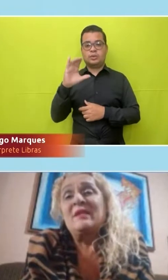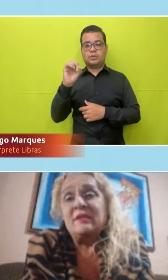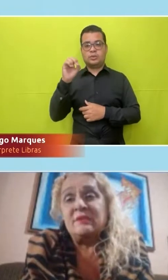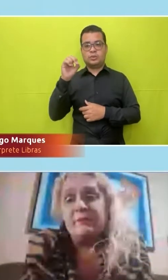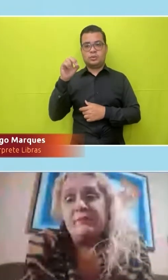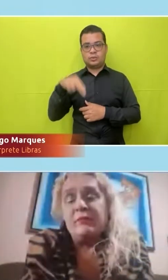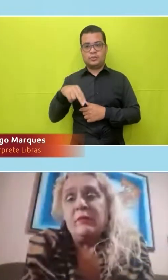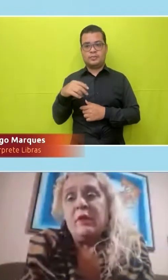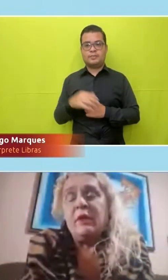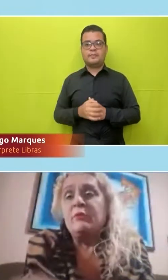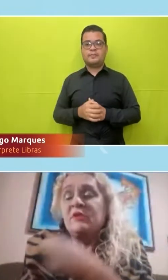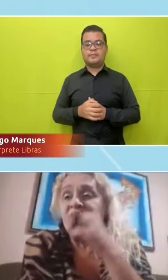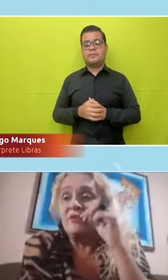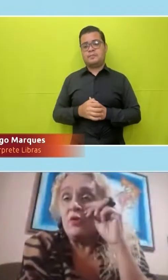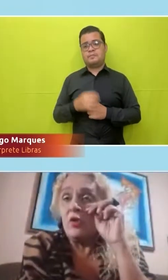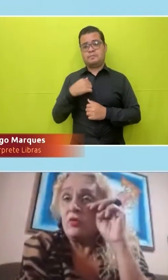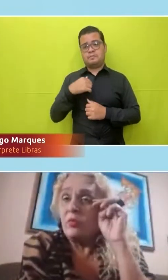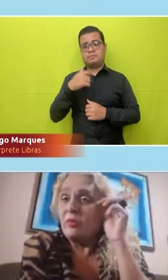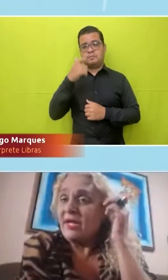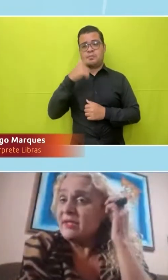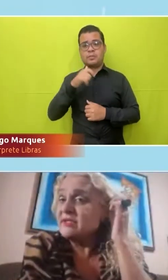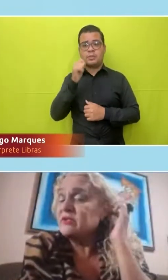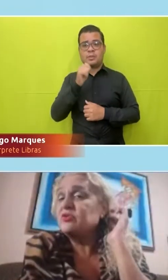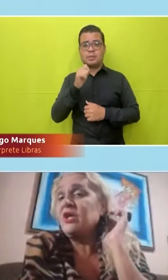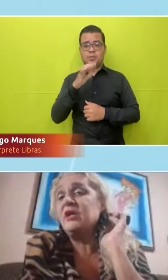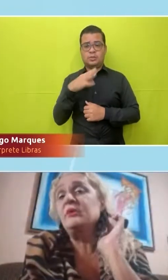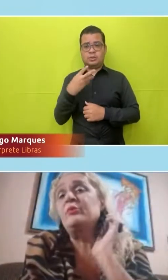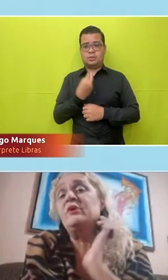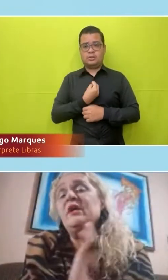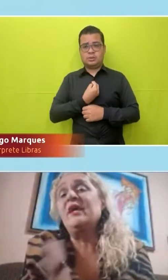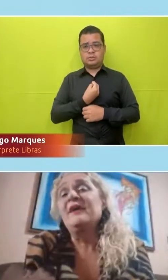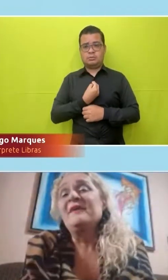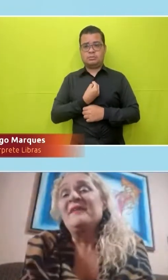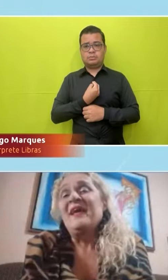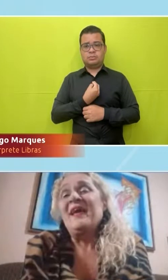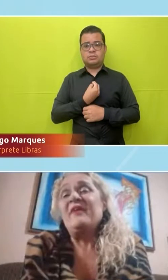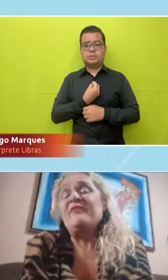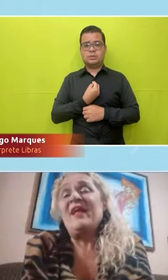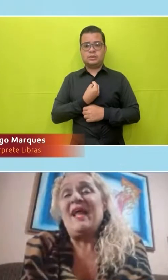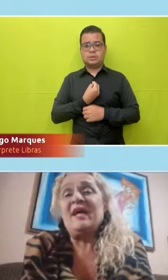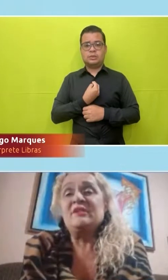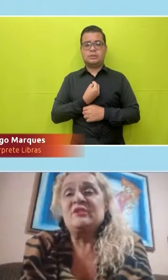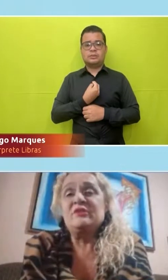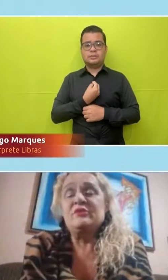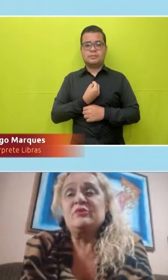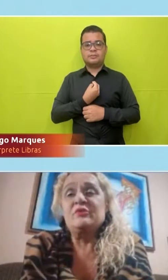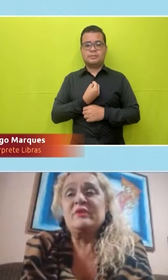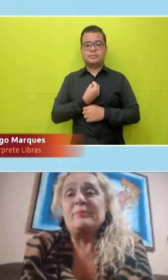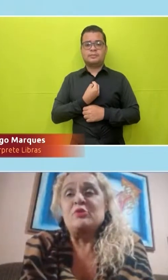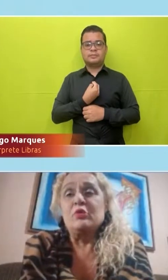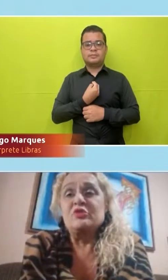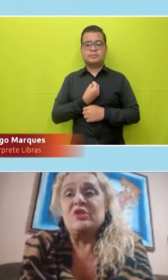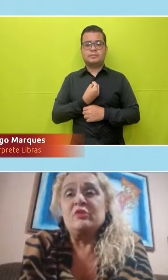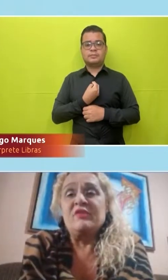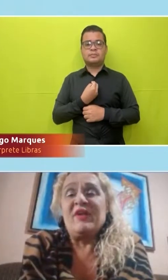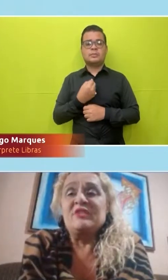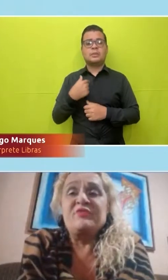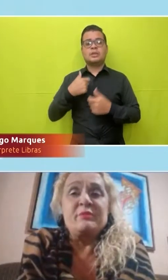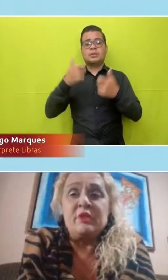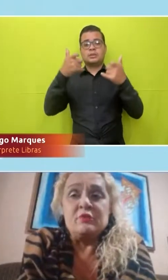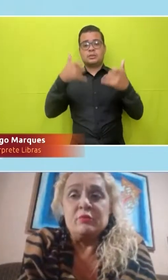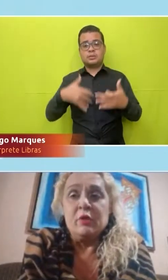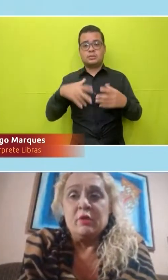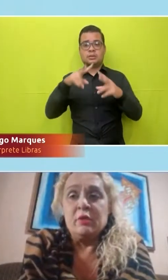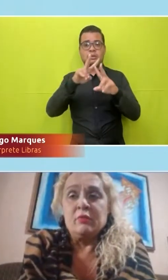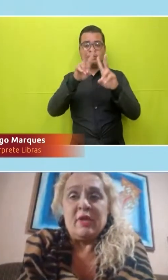mulher trans, né? E muitas vezes eu coloco uma mulher trans cirurgiada porque falar da psicologia eu tenho que falar de